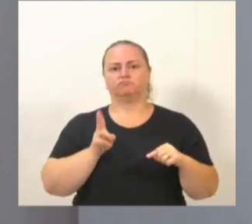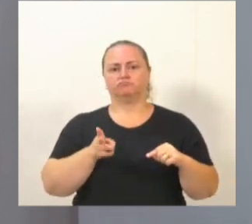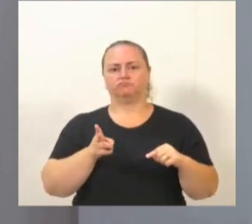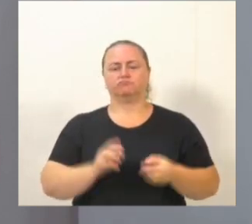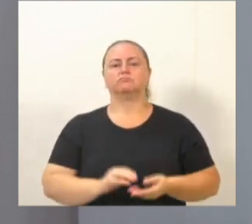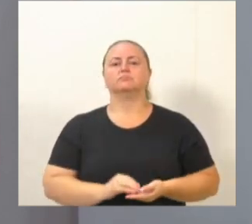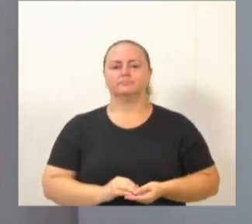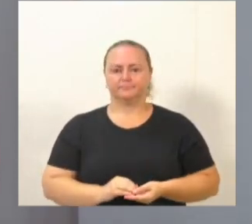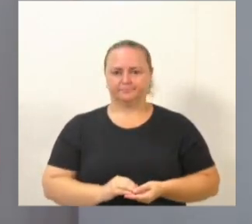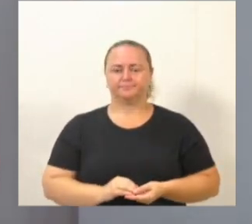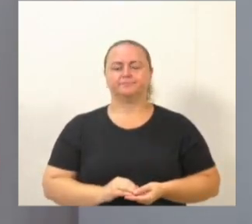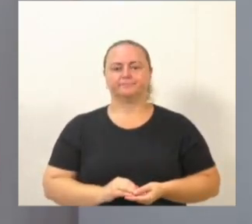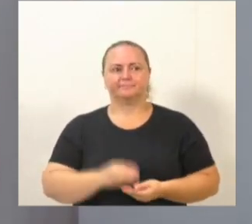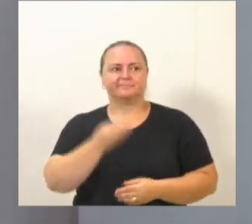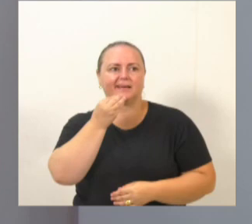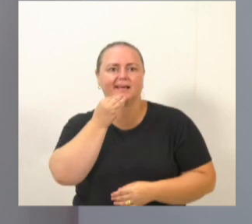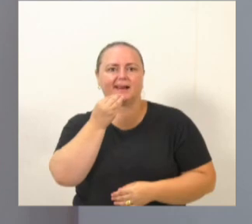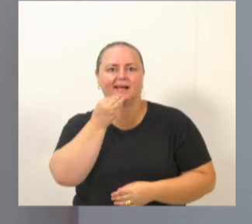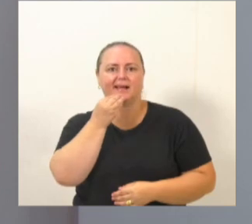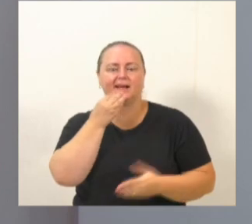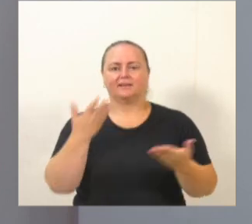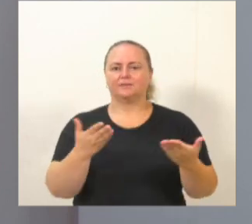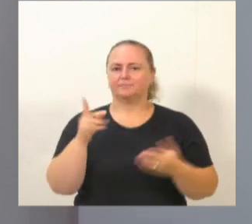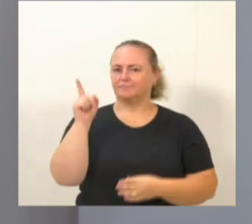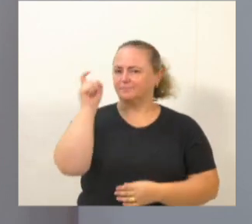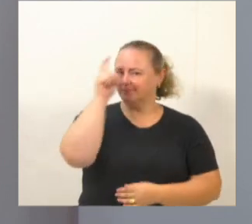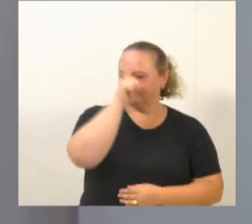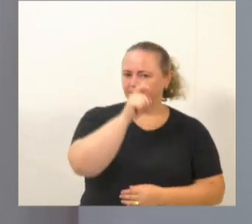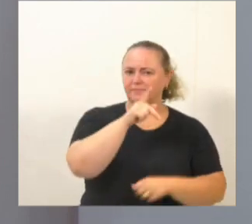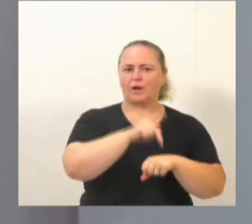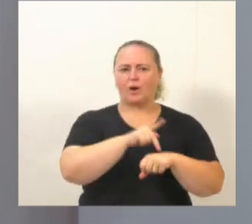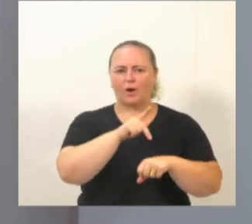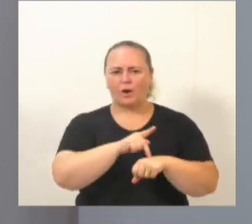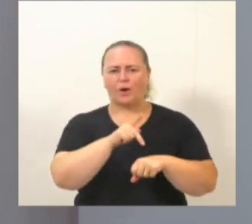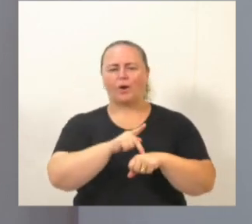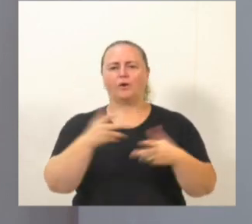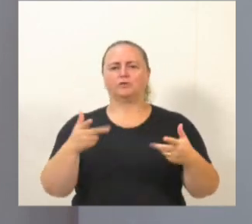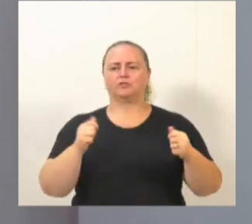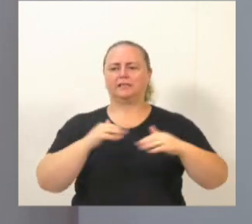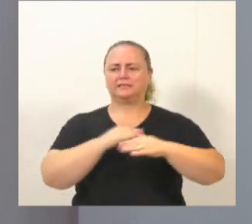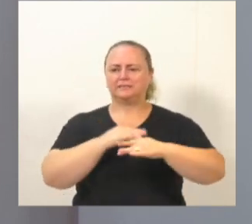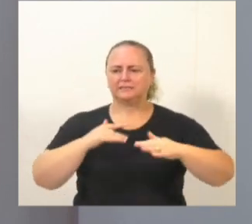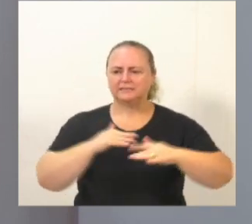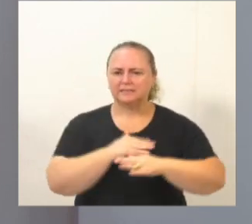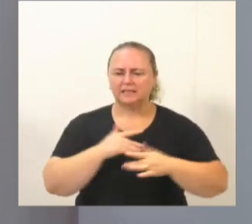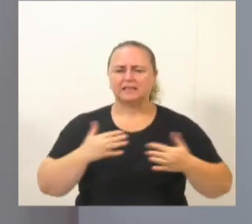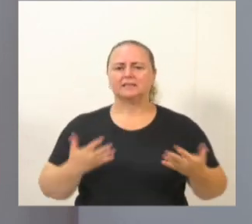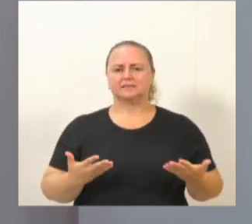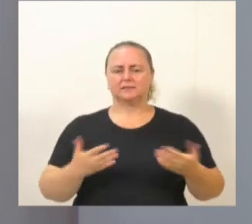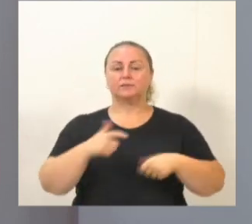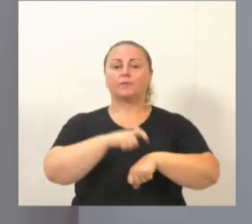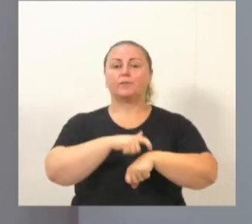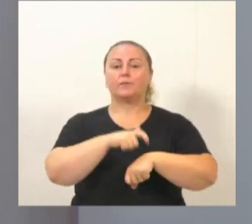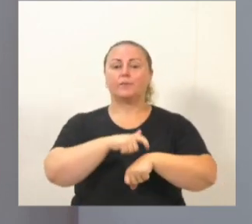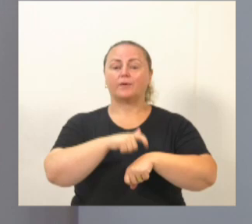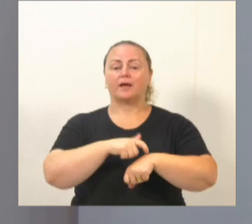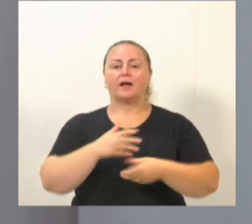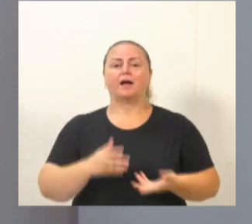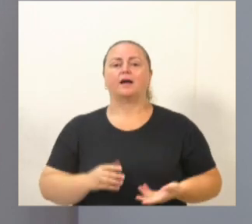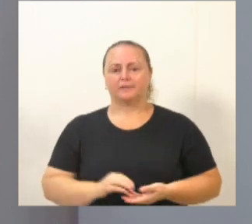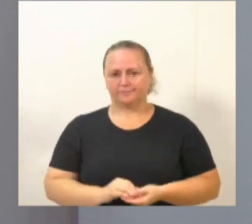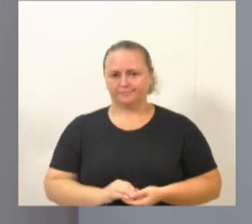inegáveis as nossas dificuldades em relação à rocha, a trânsito. Essa questão do horário ela é sempre importante. Eu gosto de